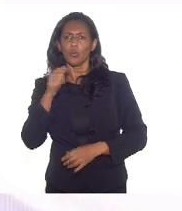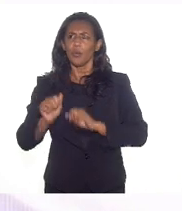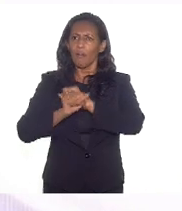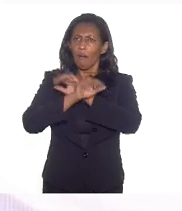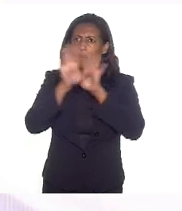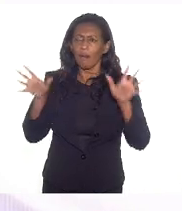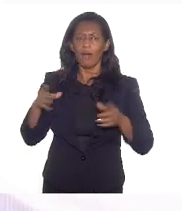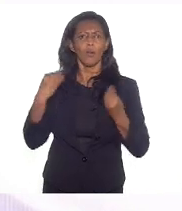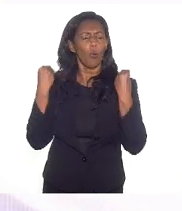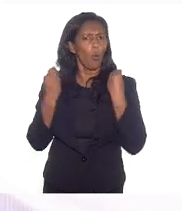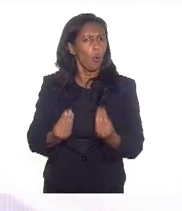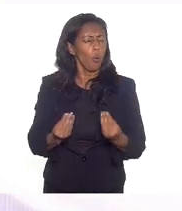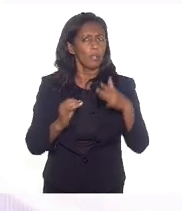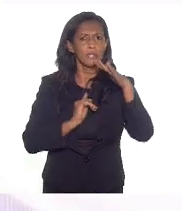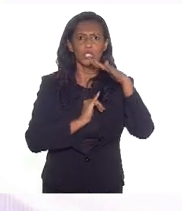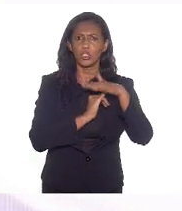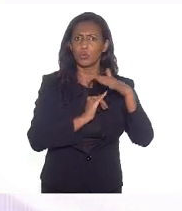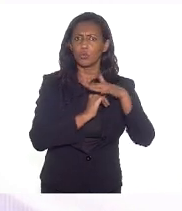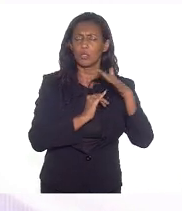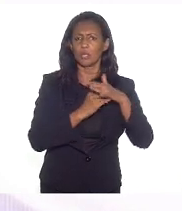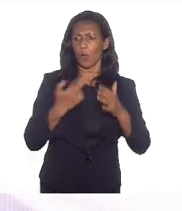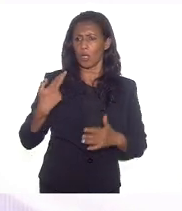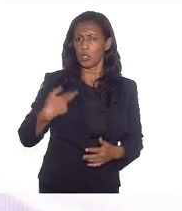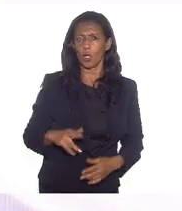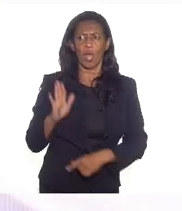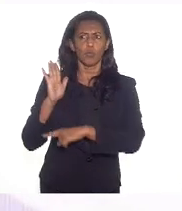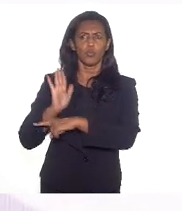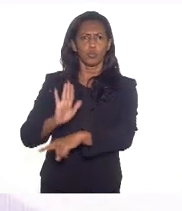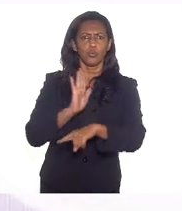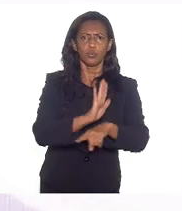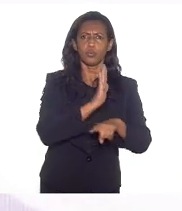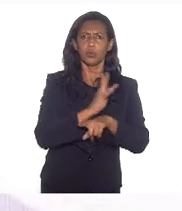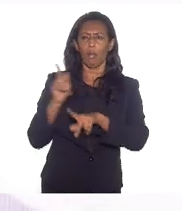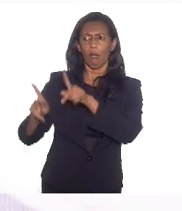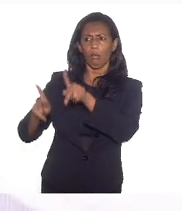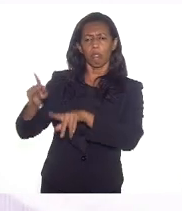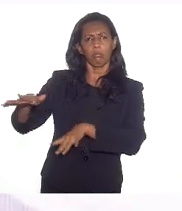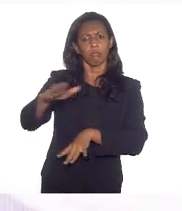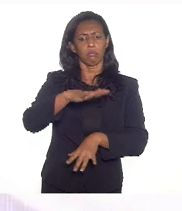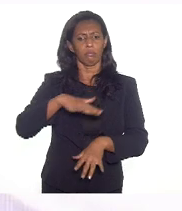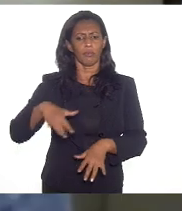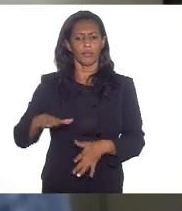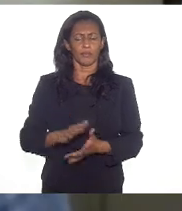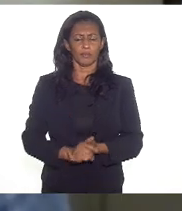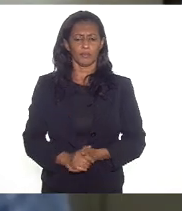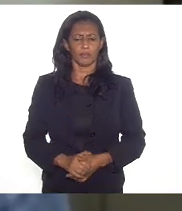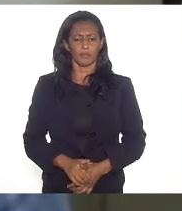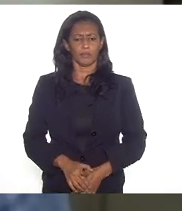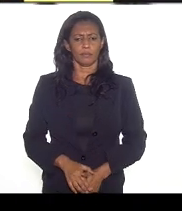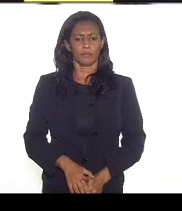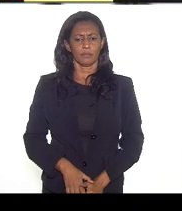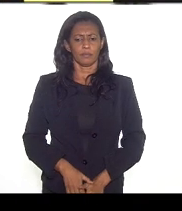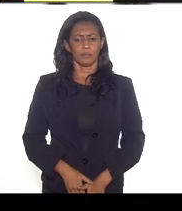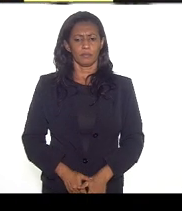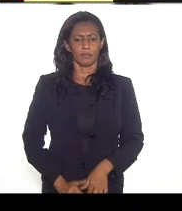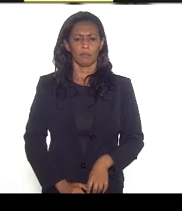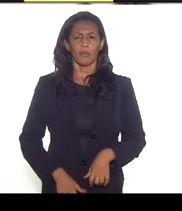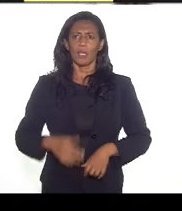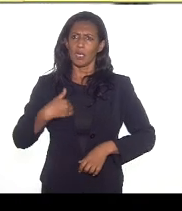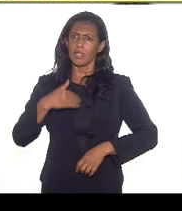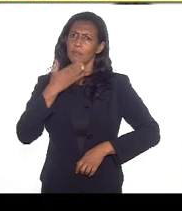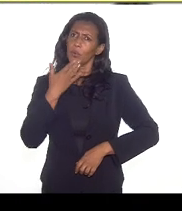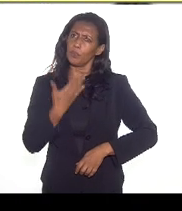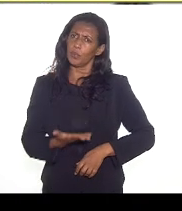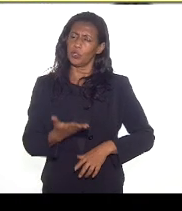claro como as instituições religiosas têm ajudado a nossa população. Então, eu deixo esse meu apelo. Nós também,